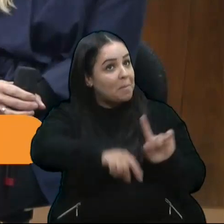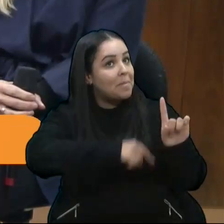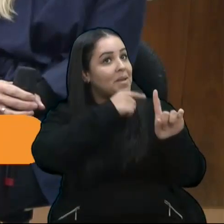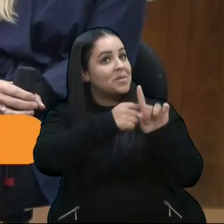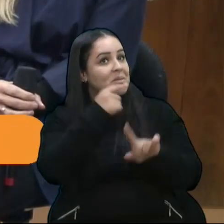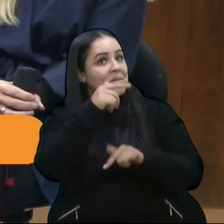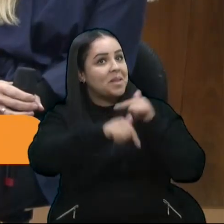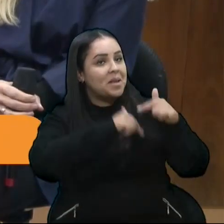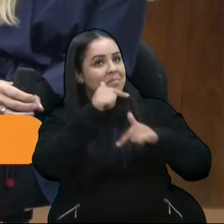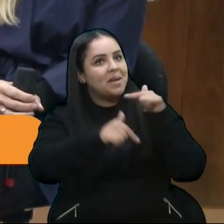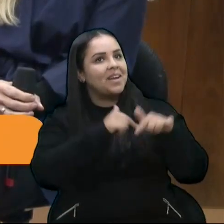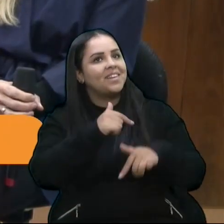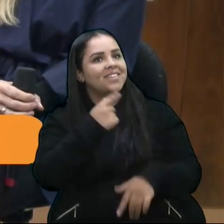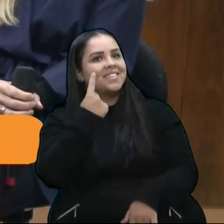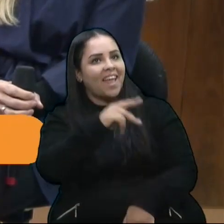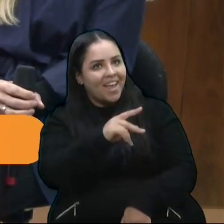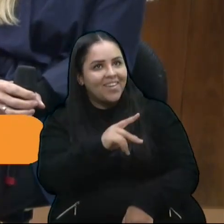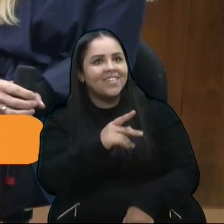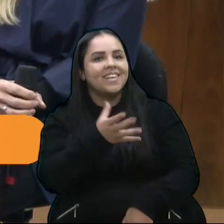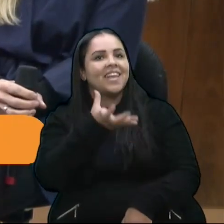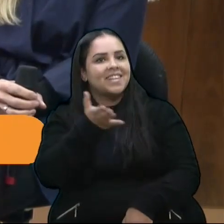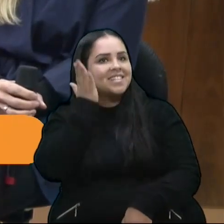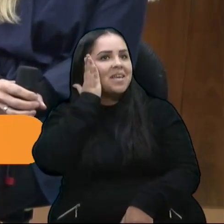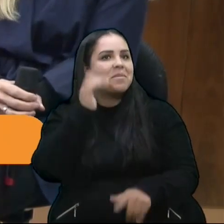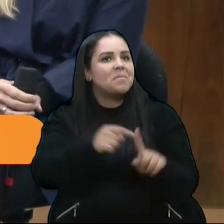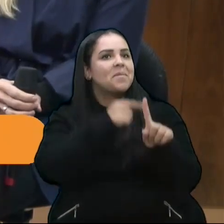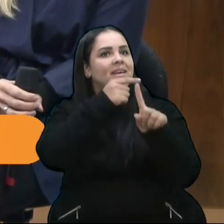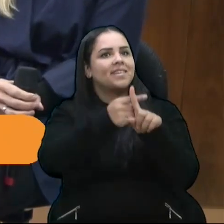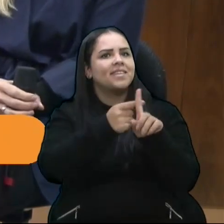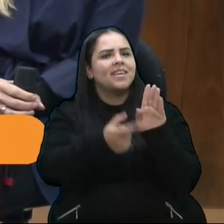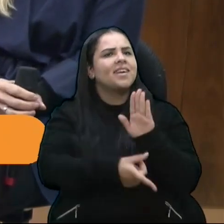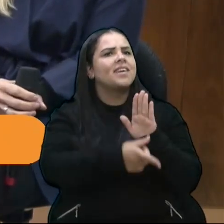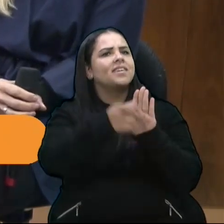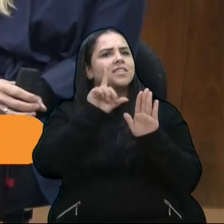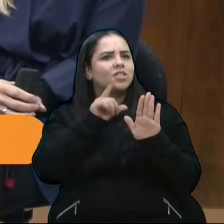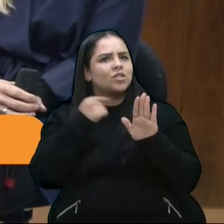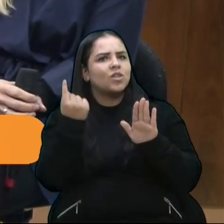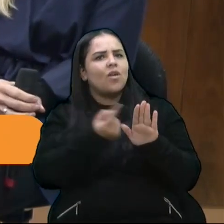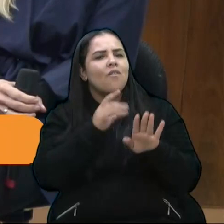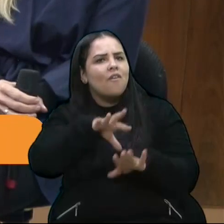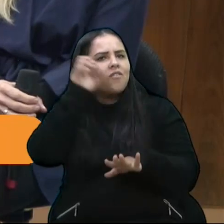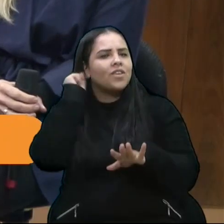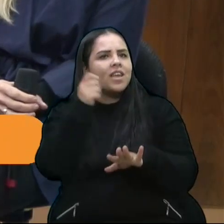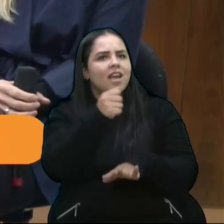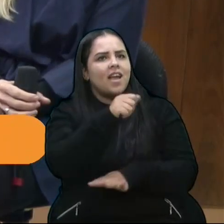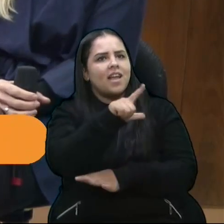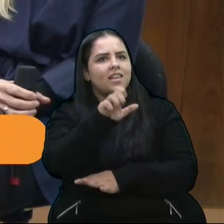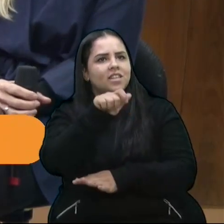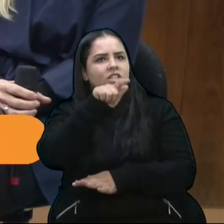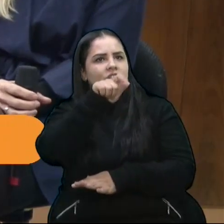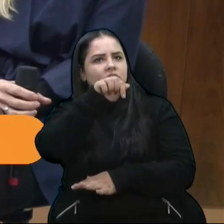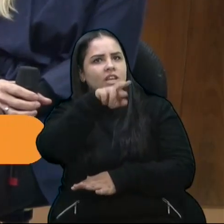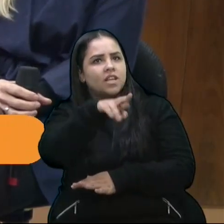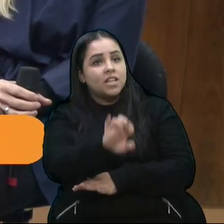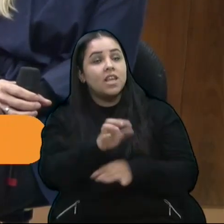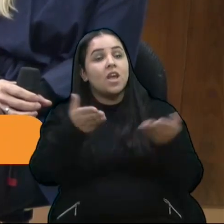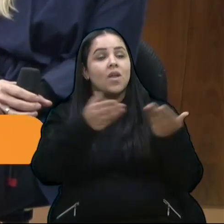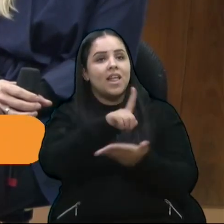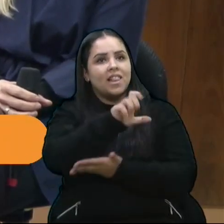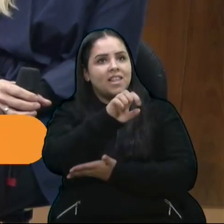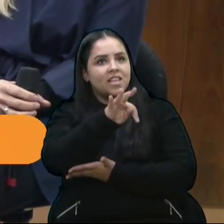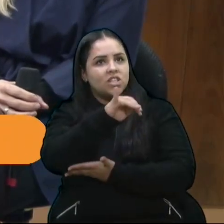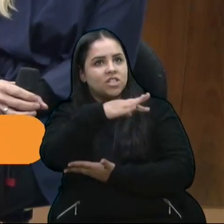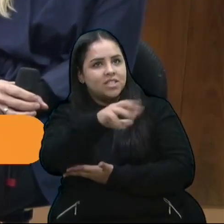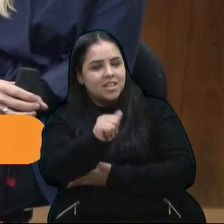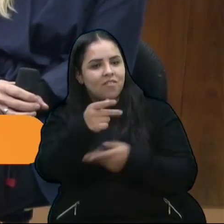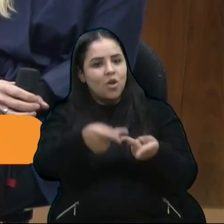trabalho da agência ainda, tá, Tássia? E antes da gente ouvir o Alexandre, eu quero chamar a Letícia, porque ela vai convidar o pessoal a